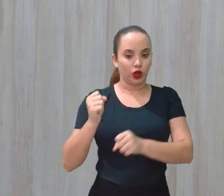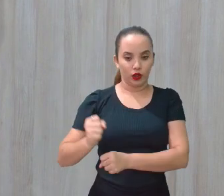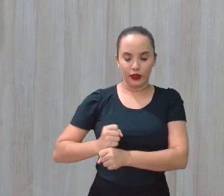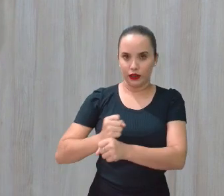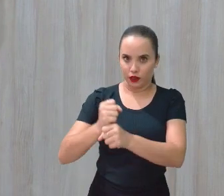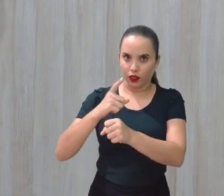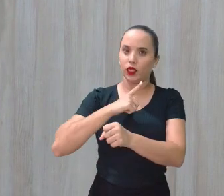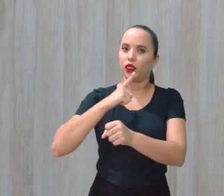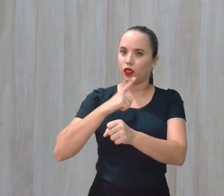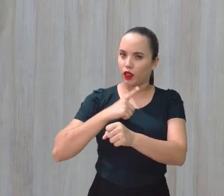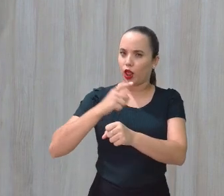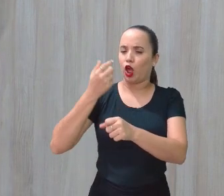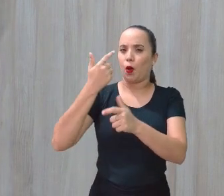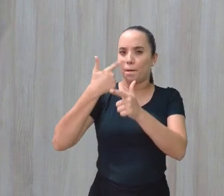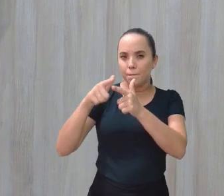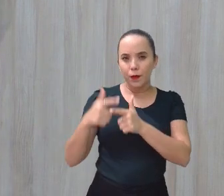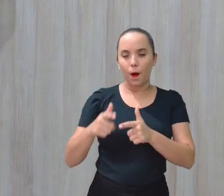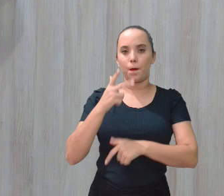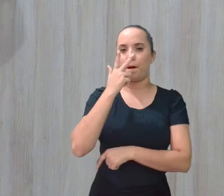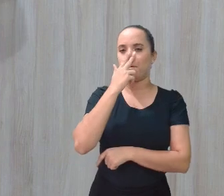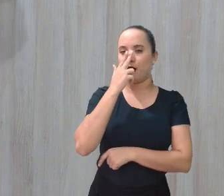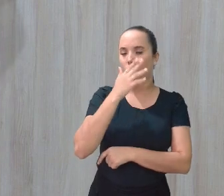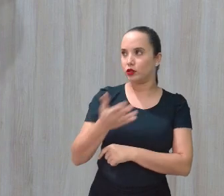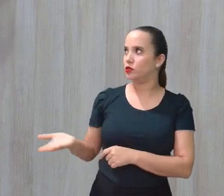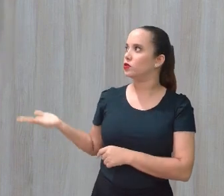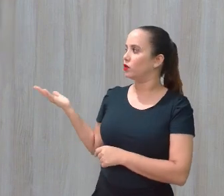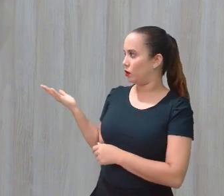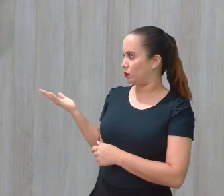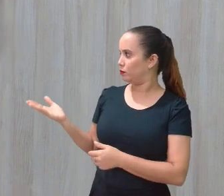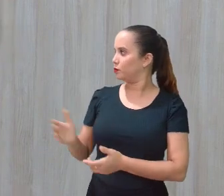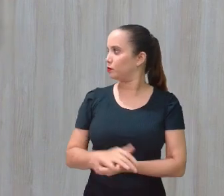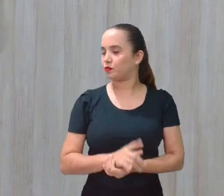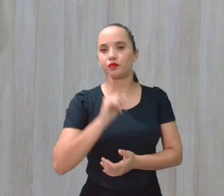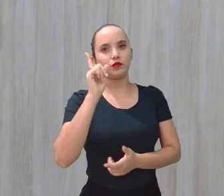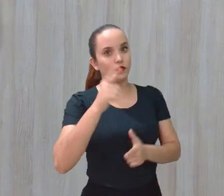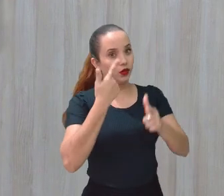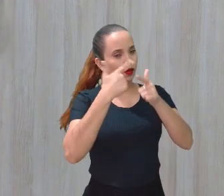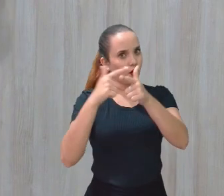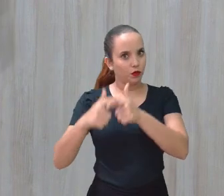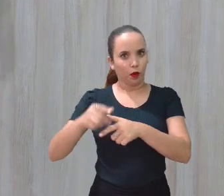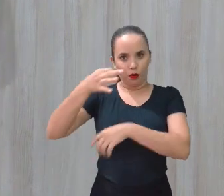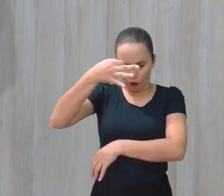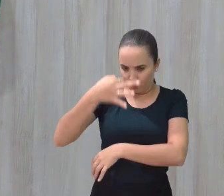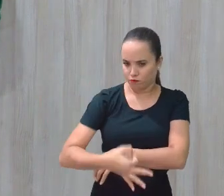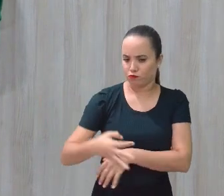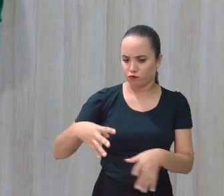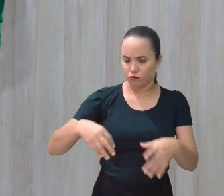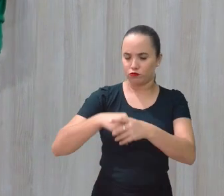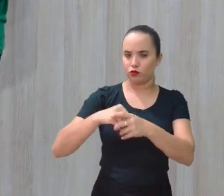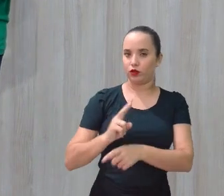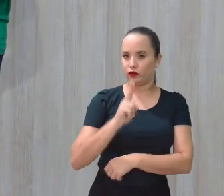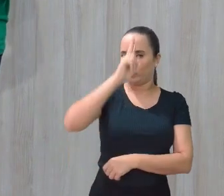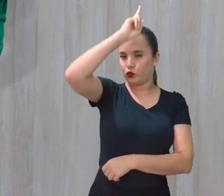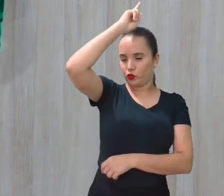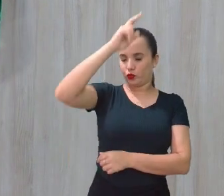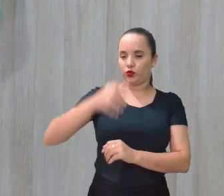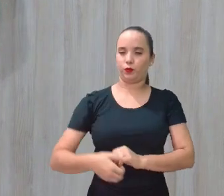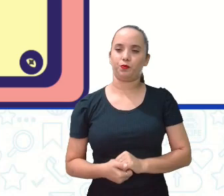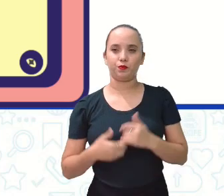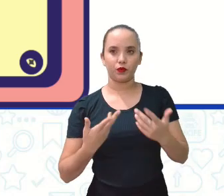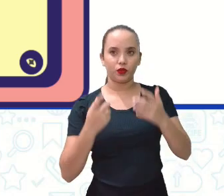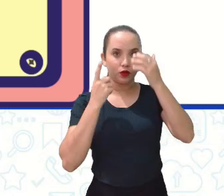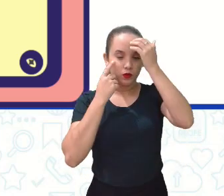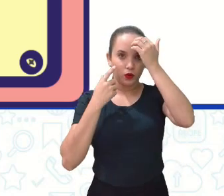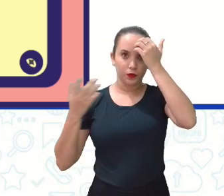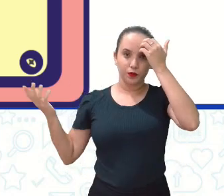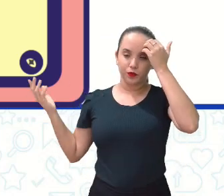um problema parecido com esse daí, certo? Ou seja, é questão certa em vestibulares aí. Então, quando a gente diz assim, ó, a idade de